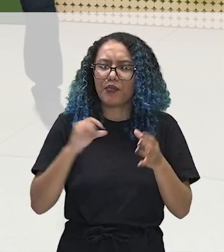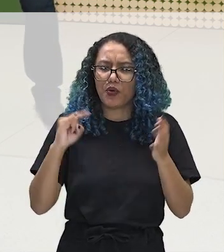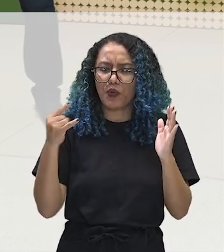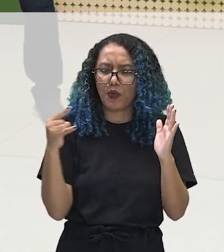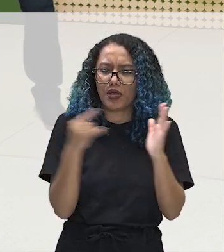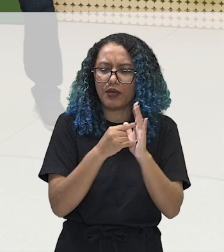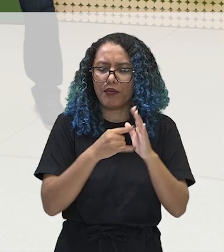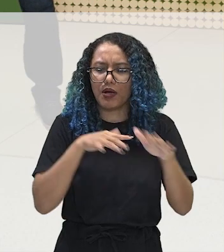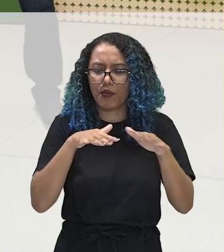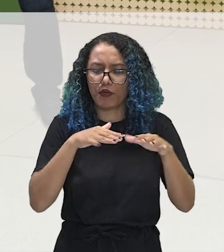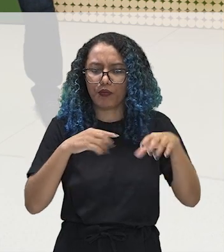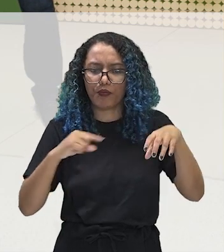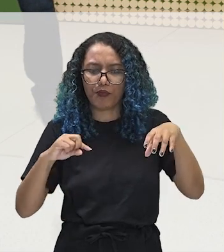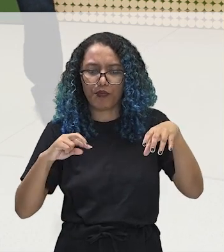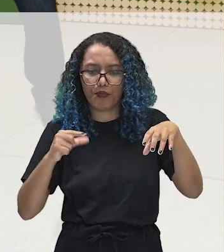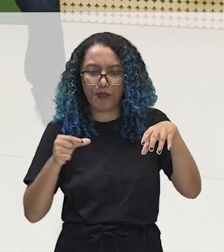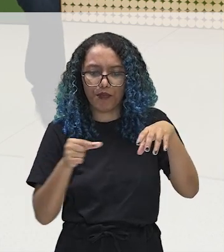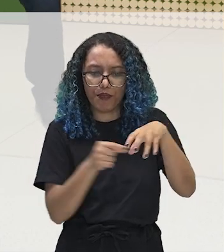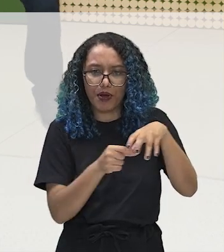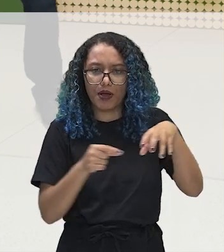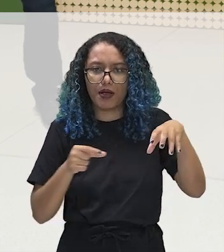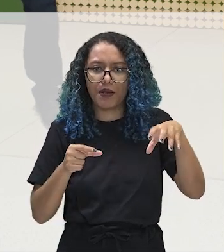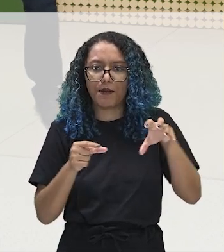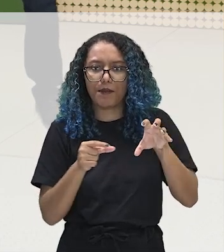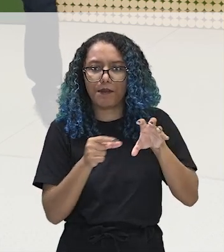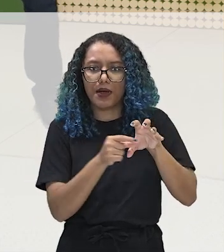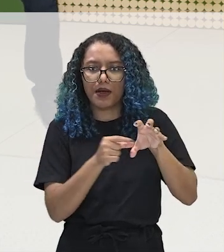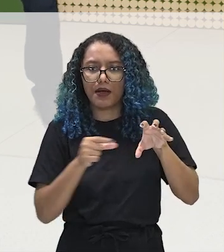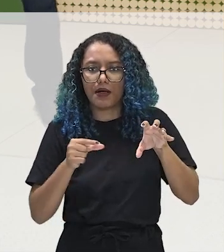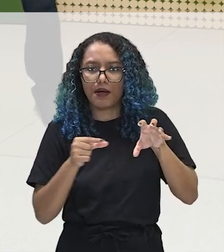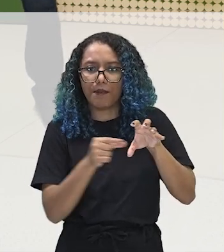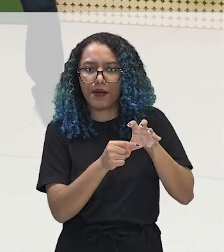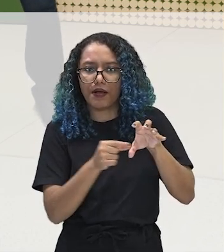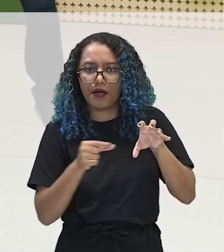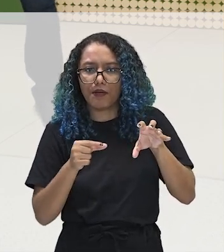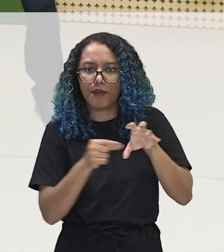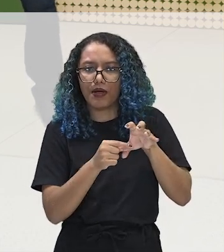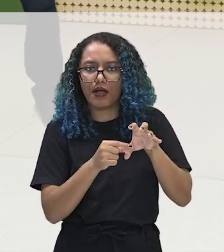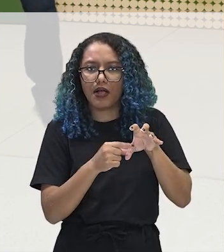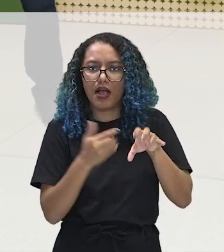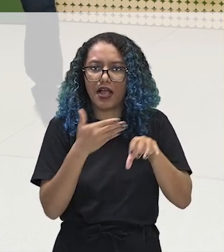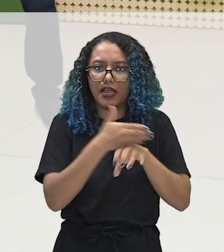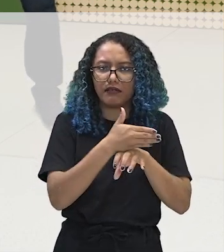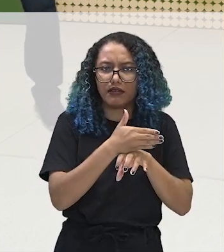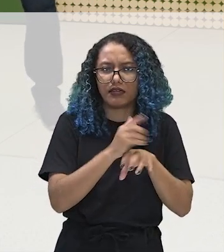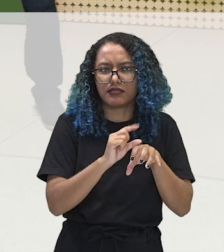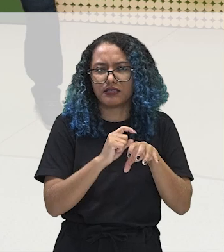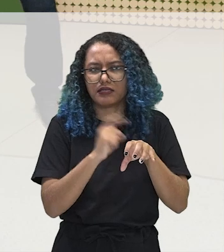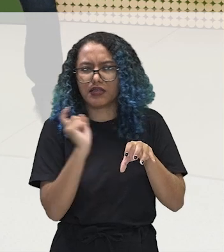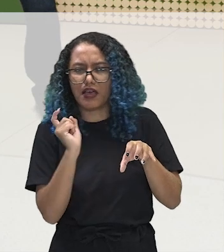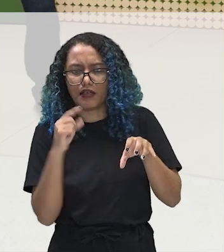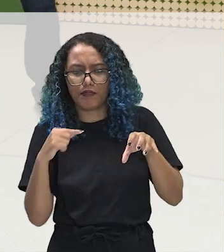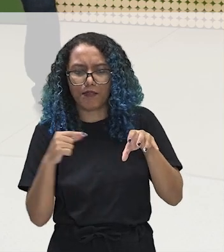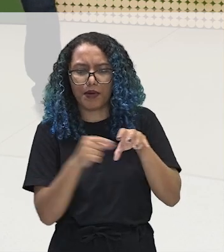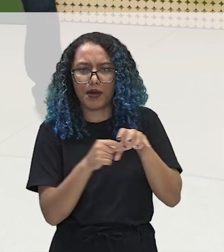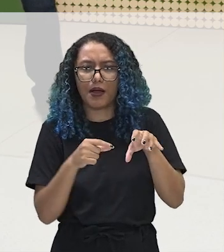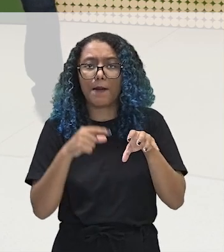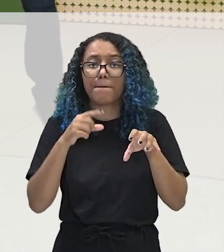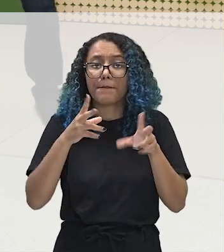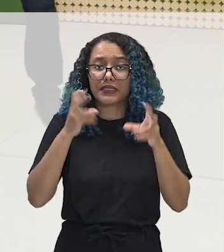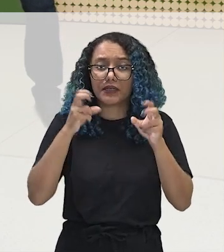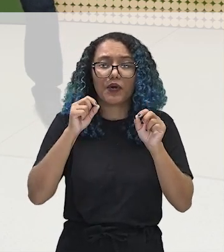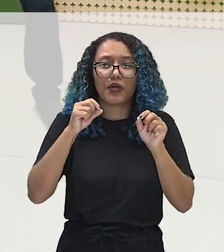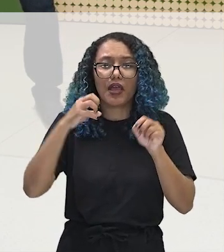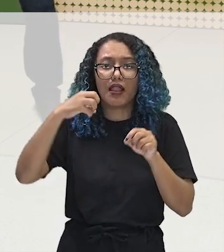em relação à bobina, ou seja, quando ele entra ou quando ele sai da bobina, vocês vão perceber que a lâmpada vai